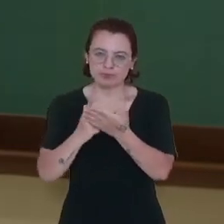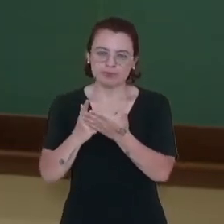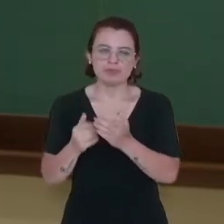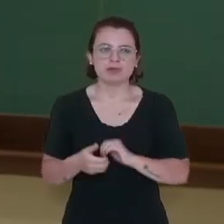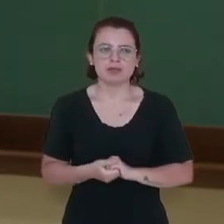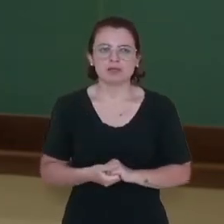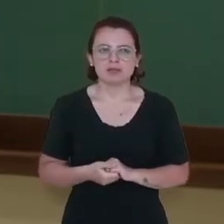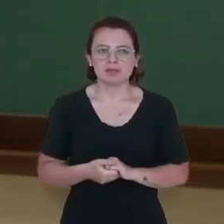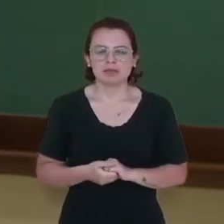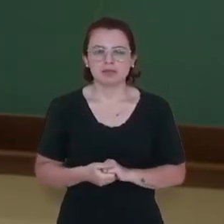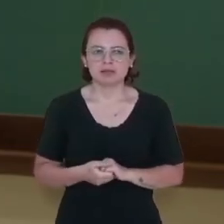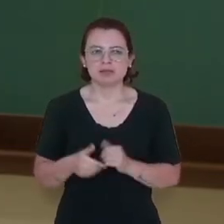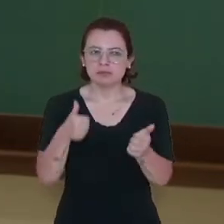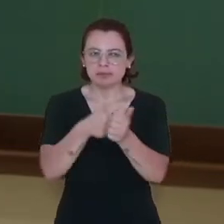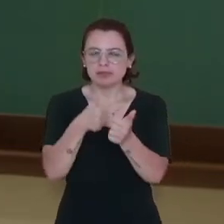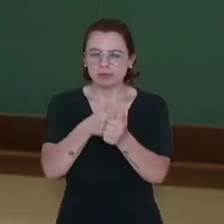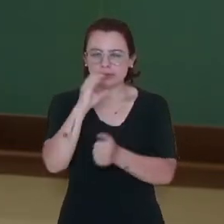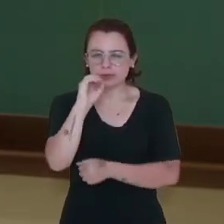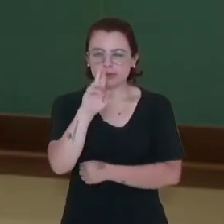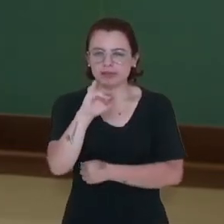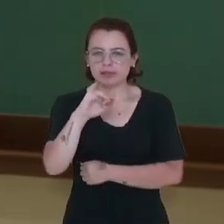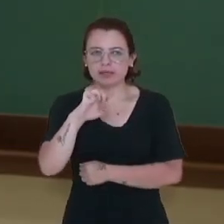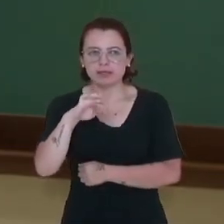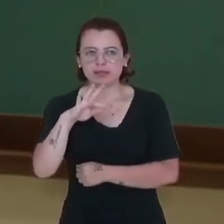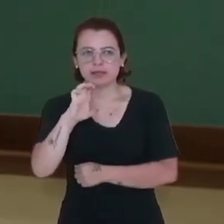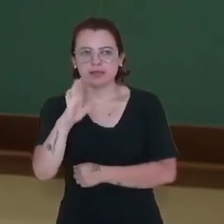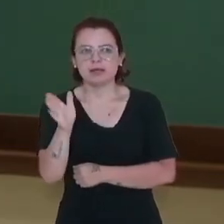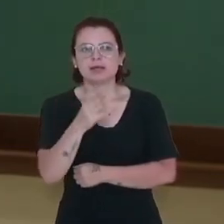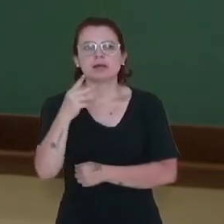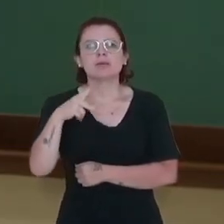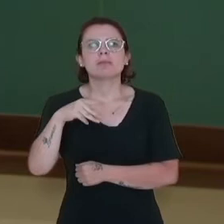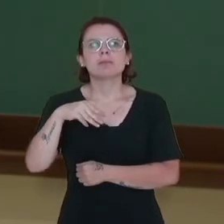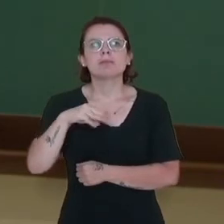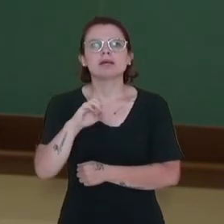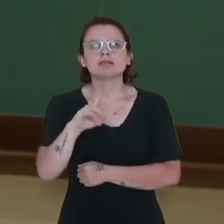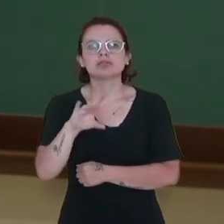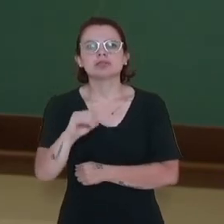Oriente Médio, ali Oriente Próximo, tá bom? Muito bem.